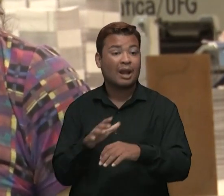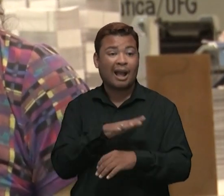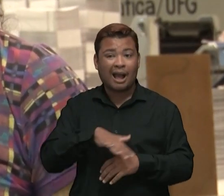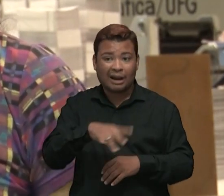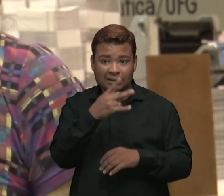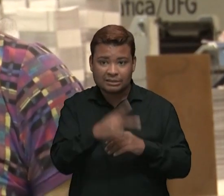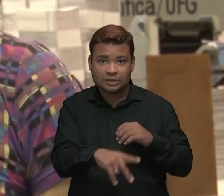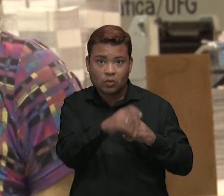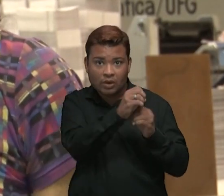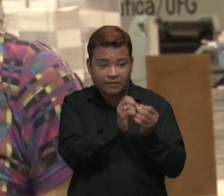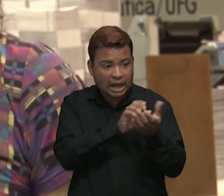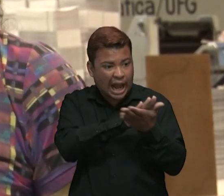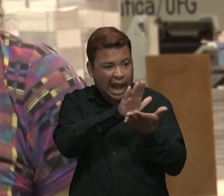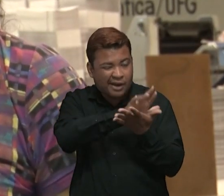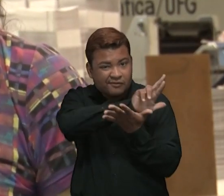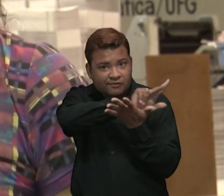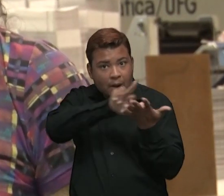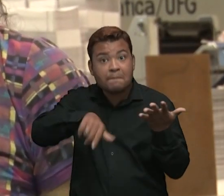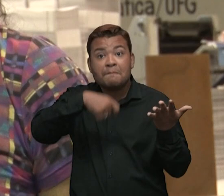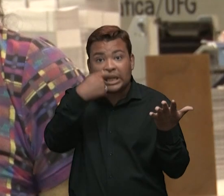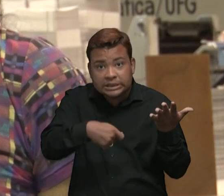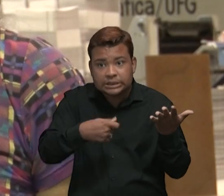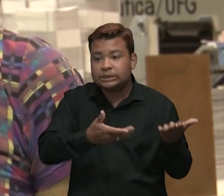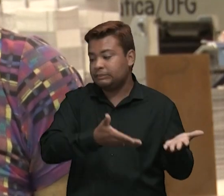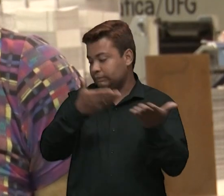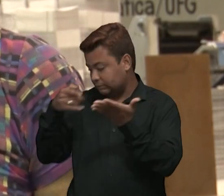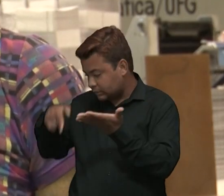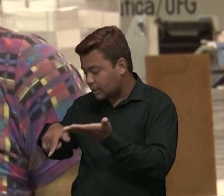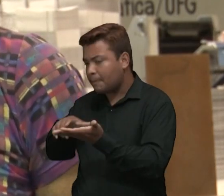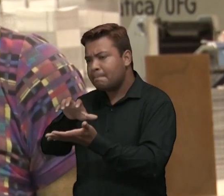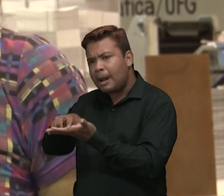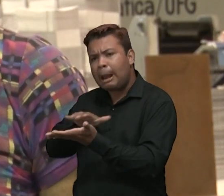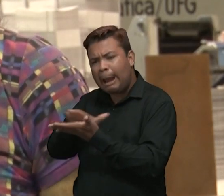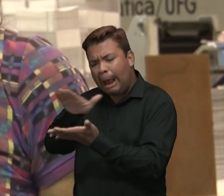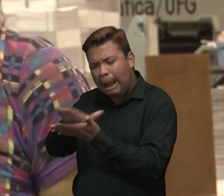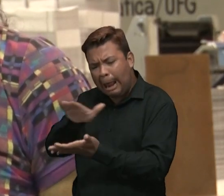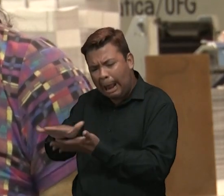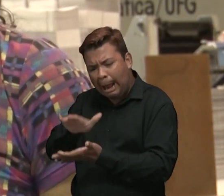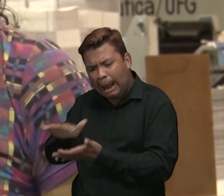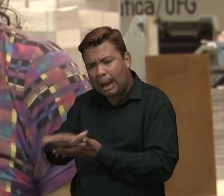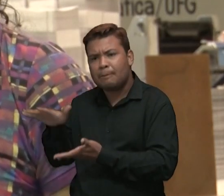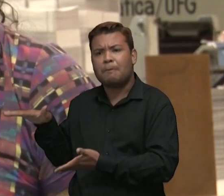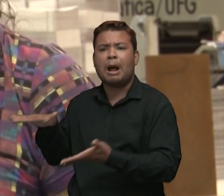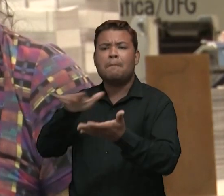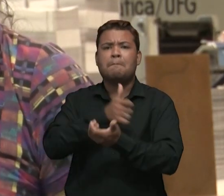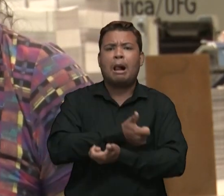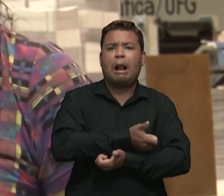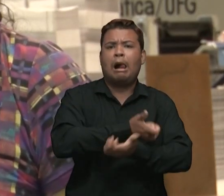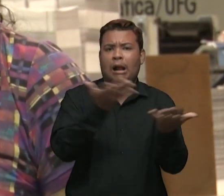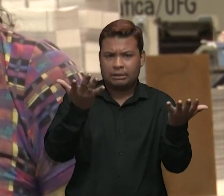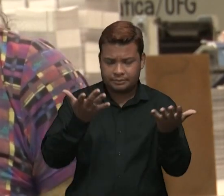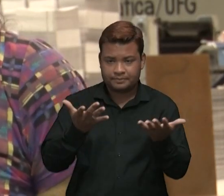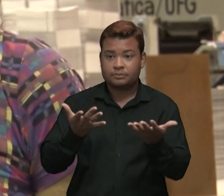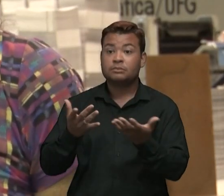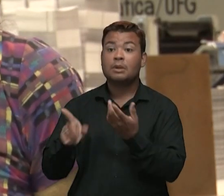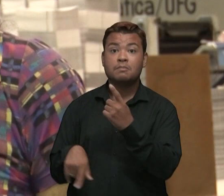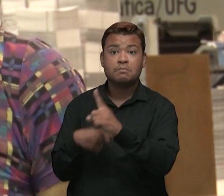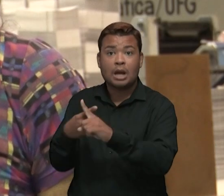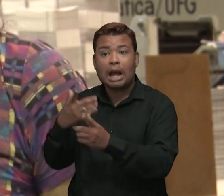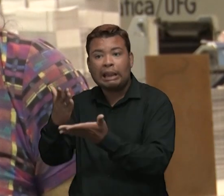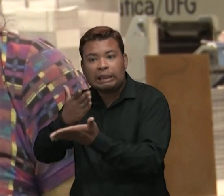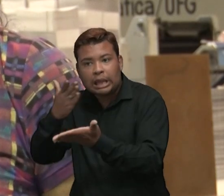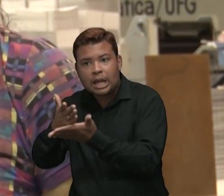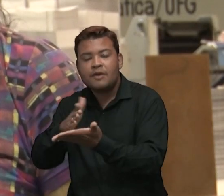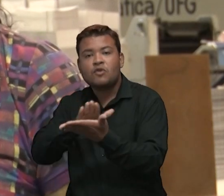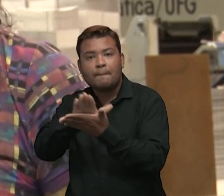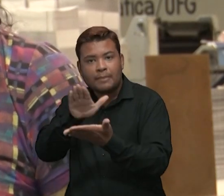da universidade é feita aqui. Então, assim, são inúmeros materiais gráficos, além de livros, tanto